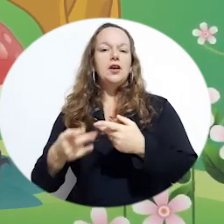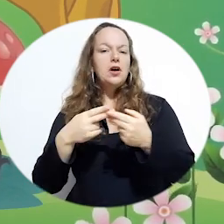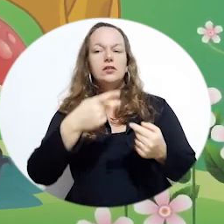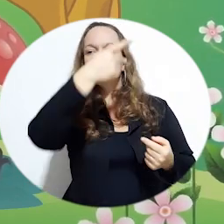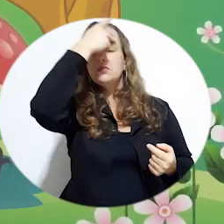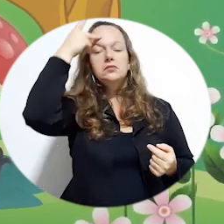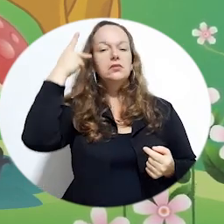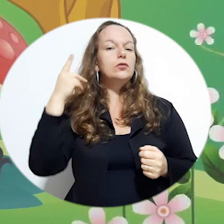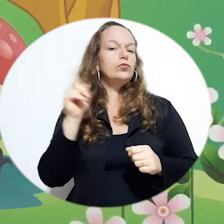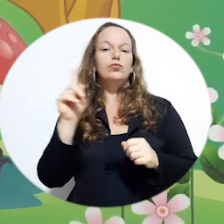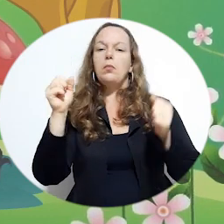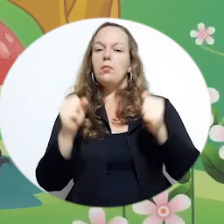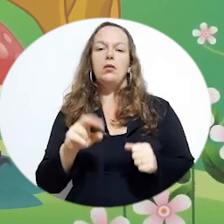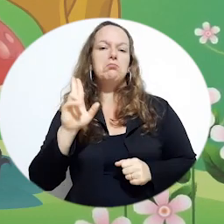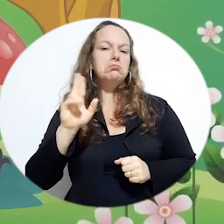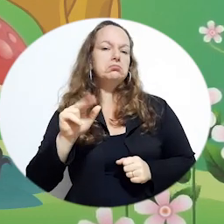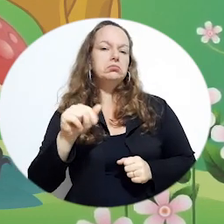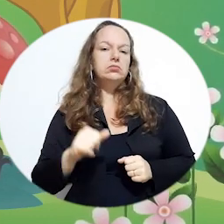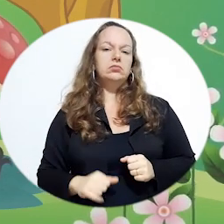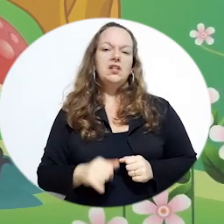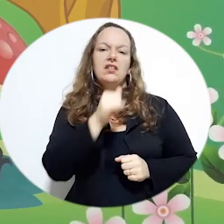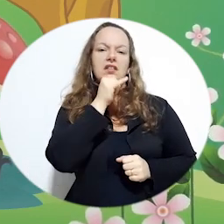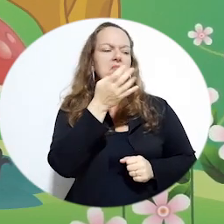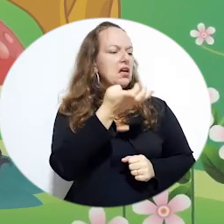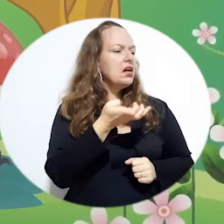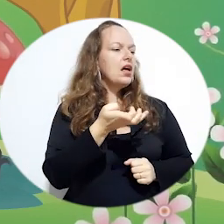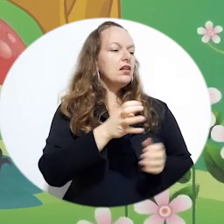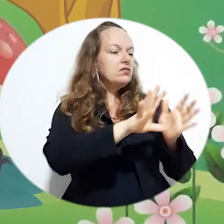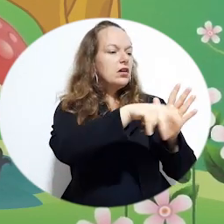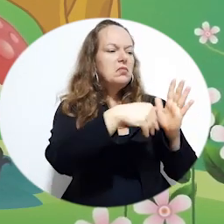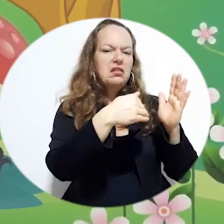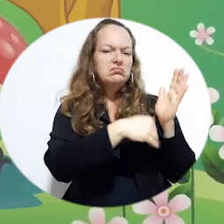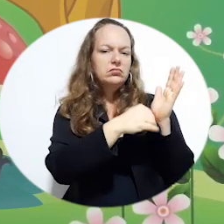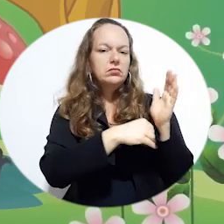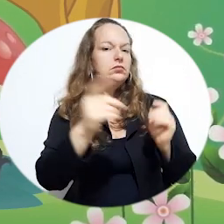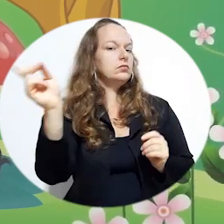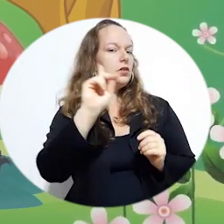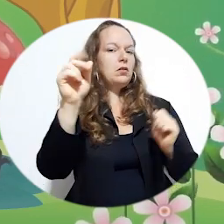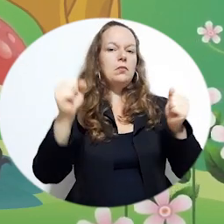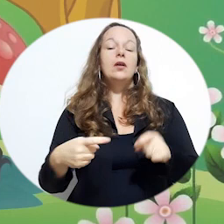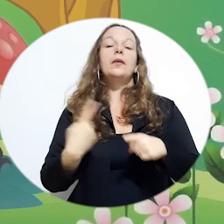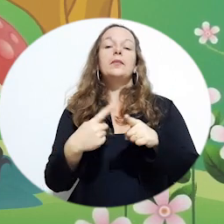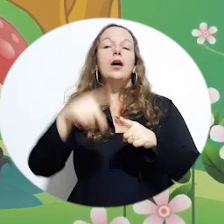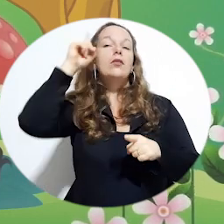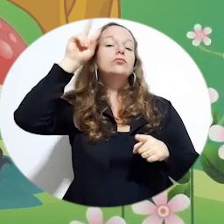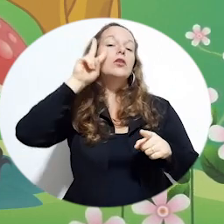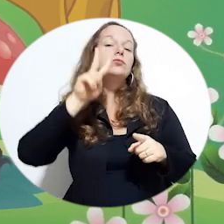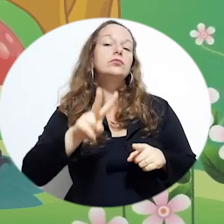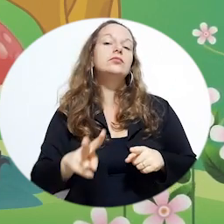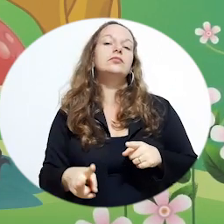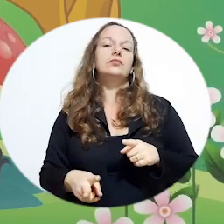roubar algo que não é nosso, não foi nos dado. Nós precisamos agir